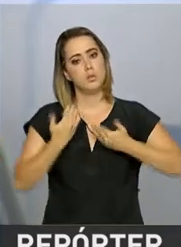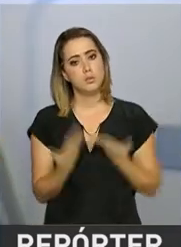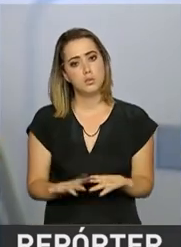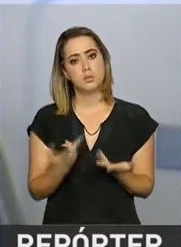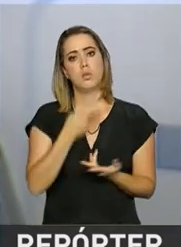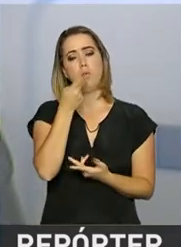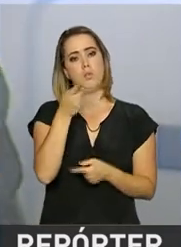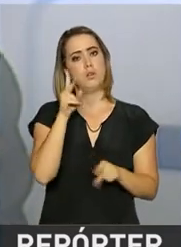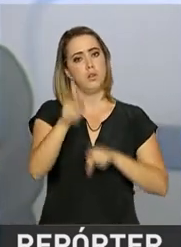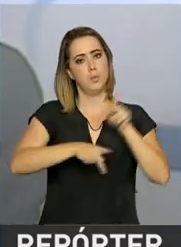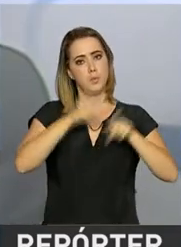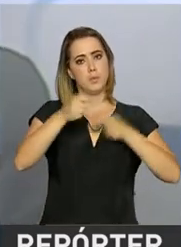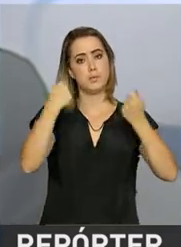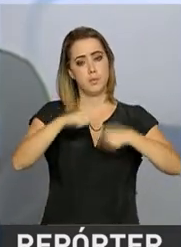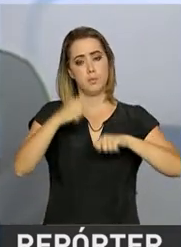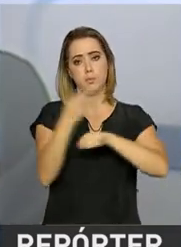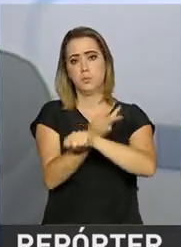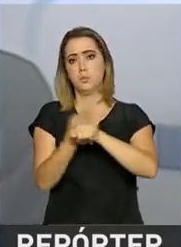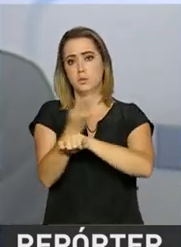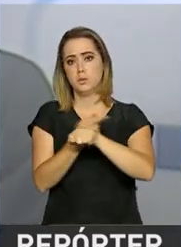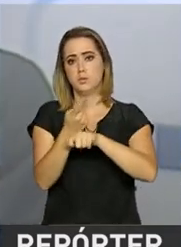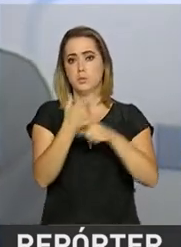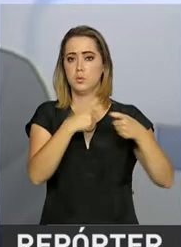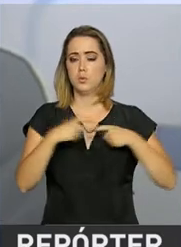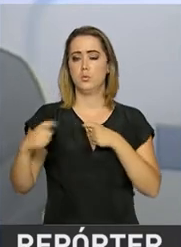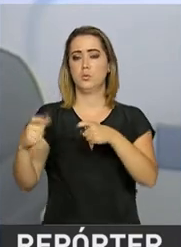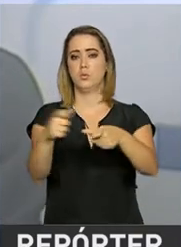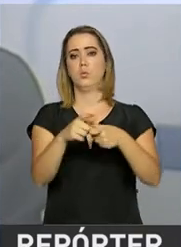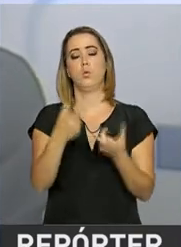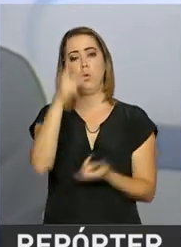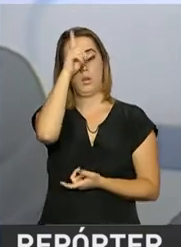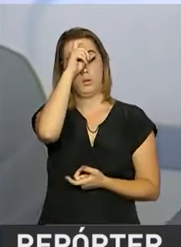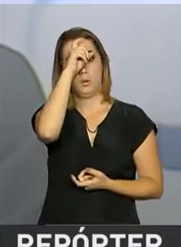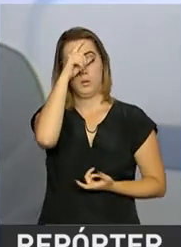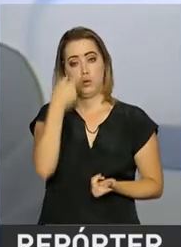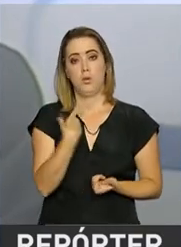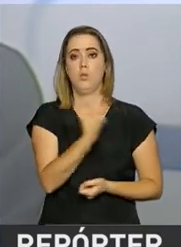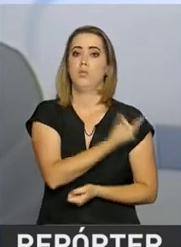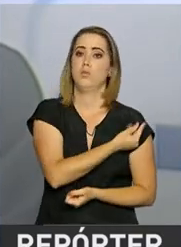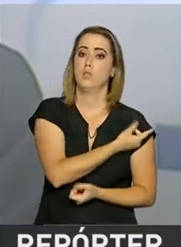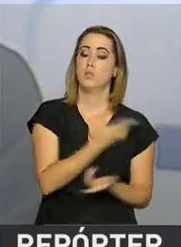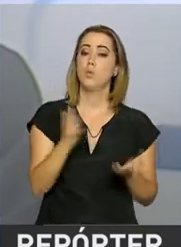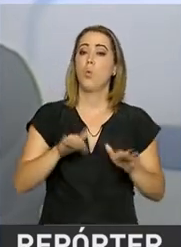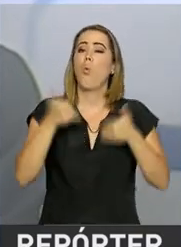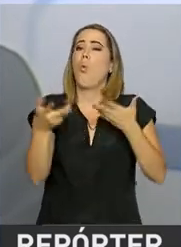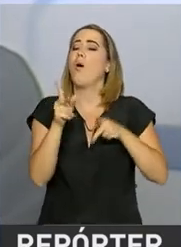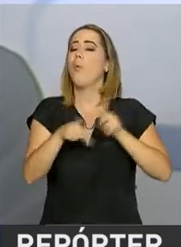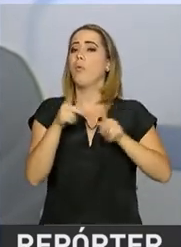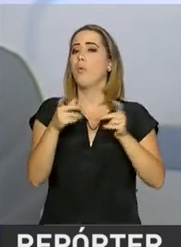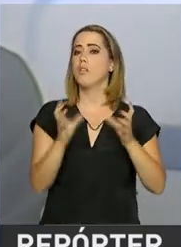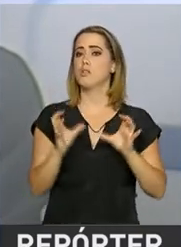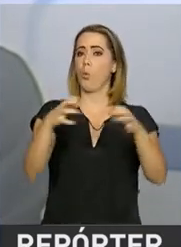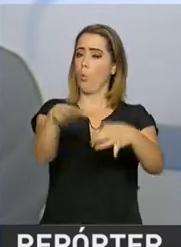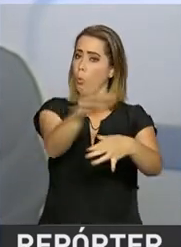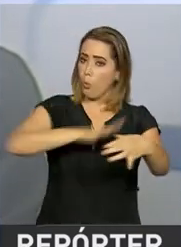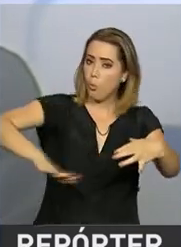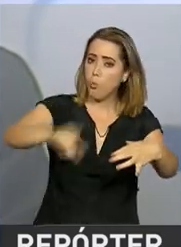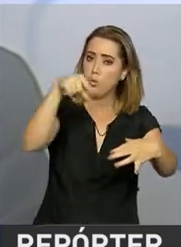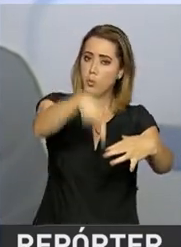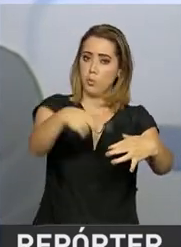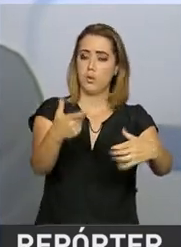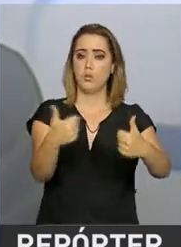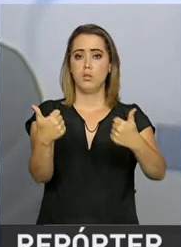população deve procurar os postos na sanção qual população aquela que está nessa região no entorno